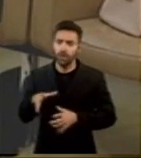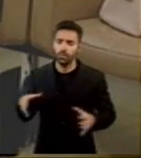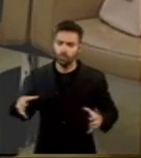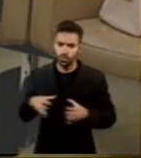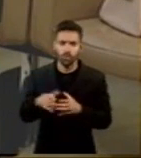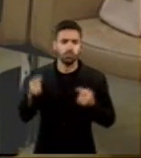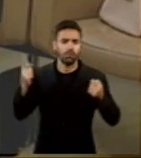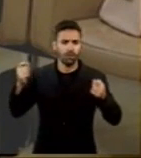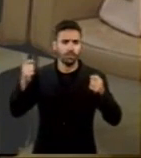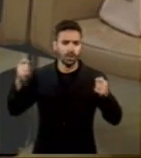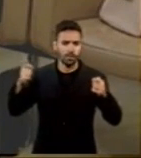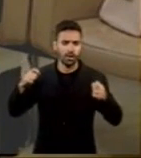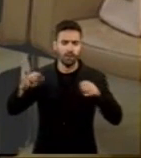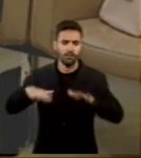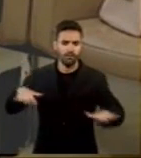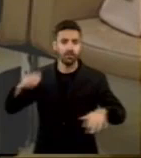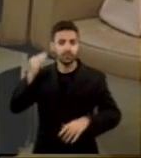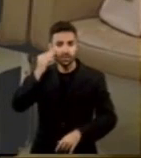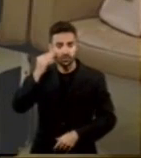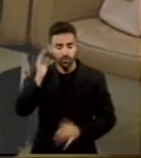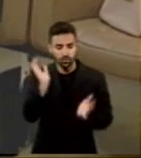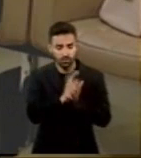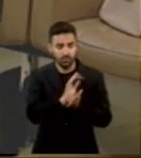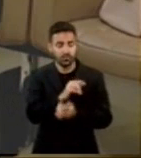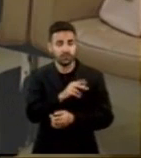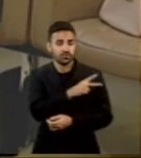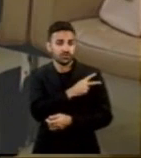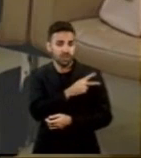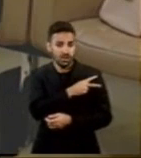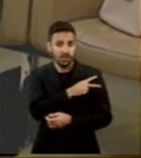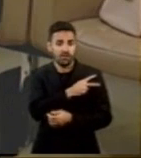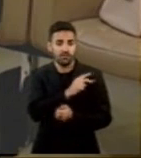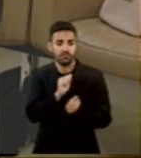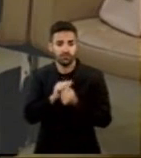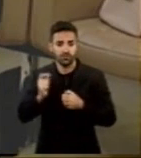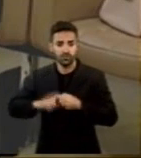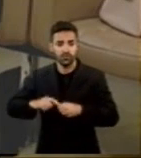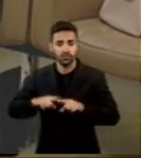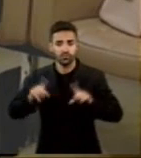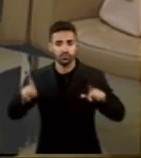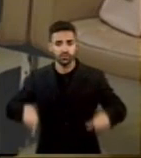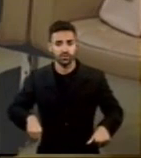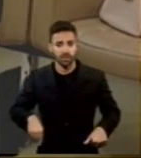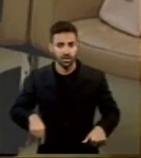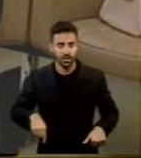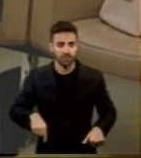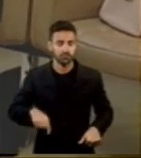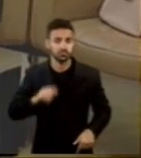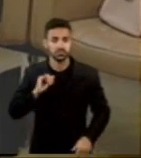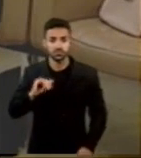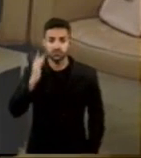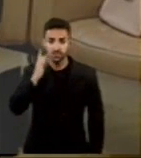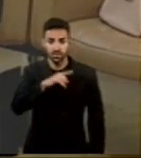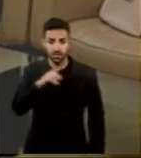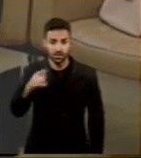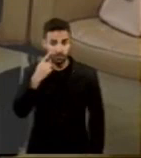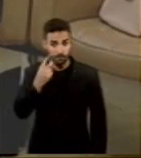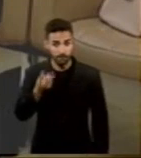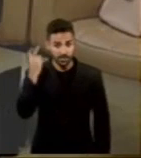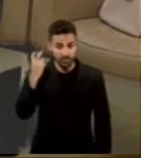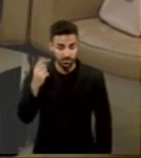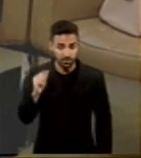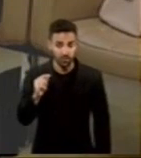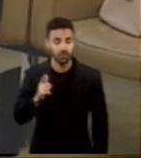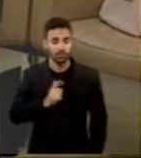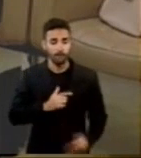movimento do patronal com os empregados, eu não sei se vossas excelências puderam observar, que tanto